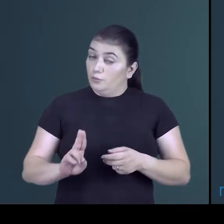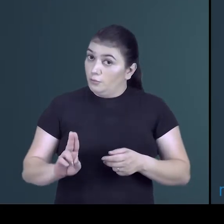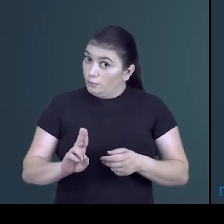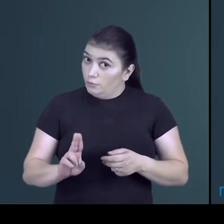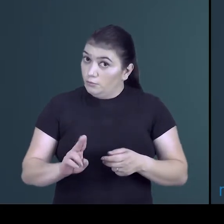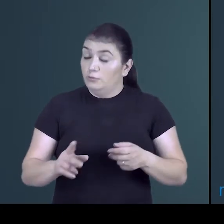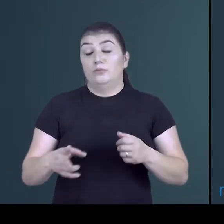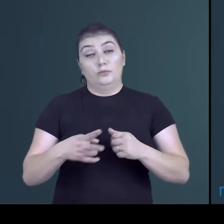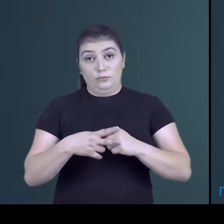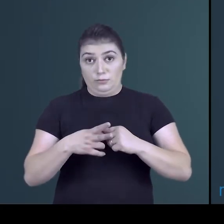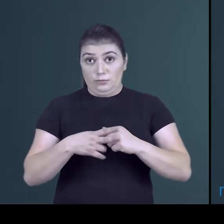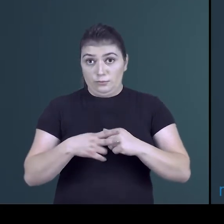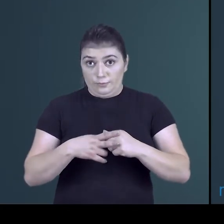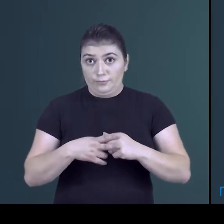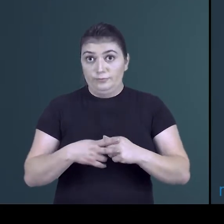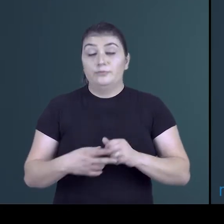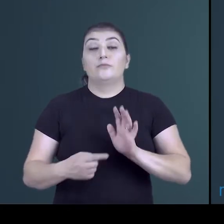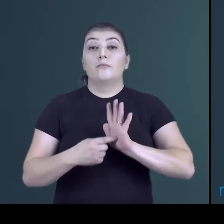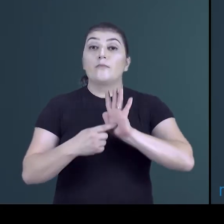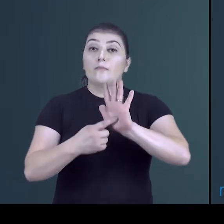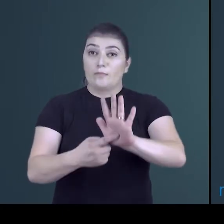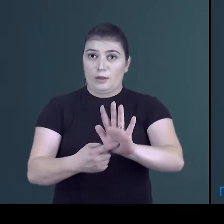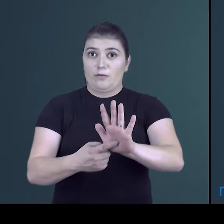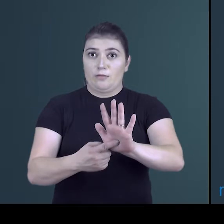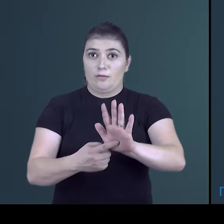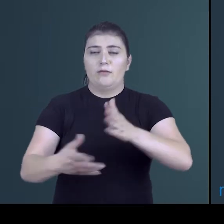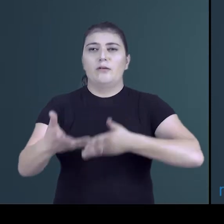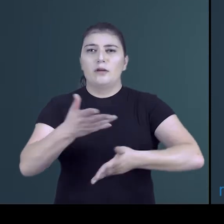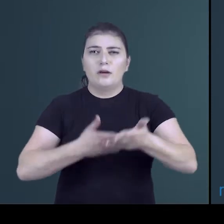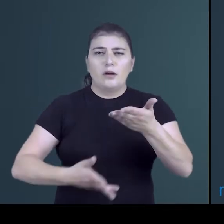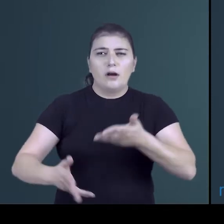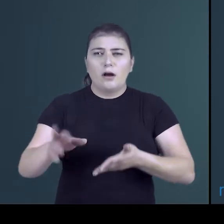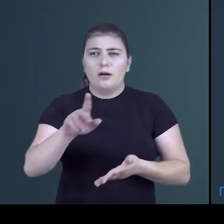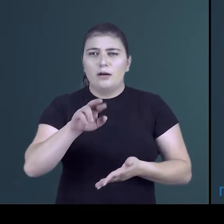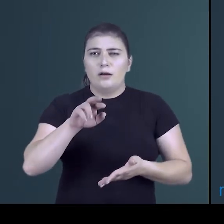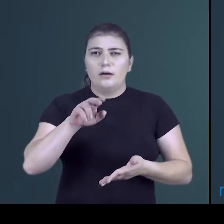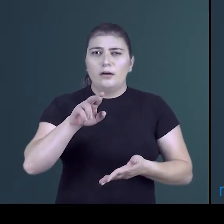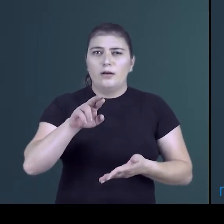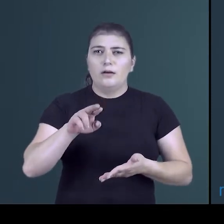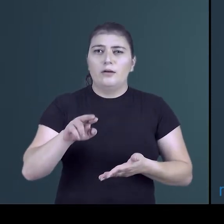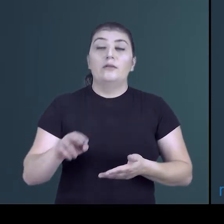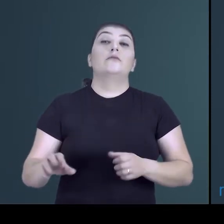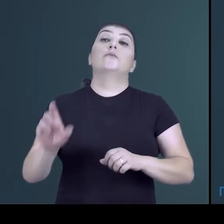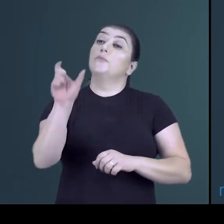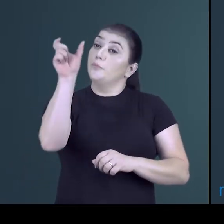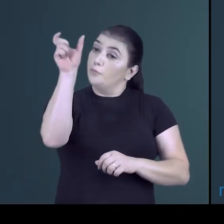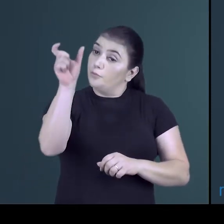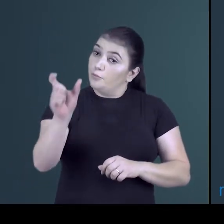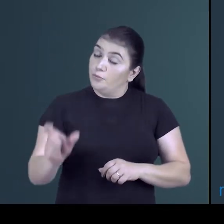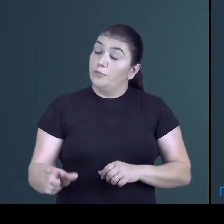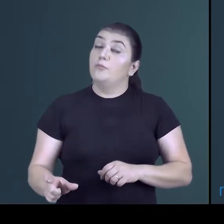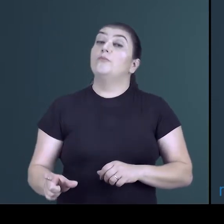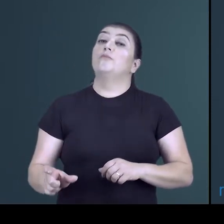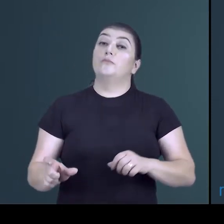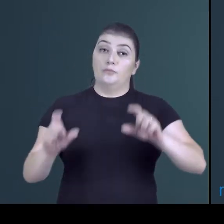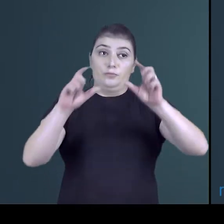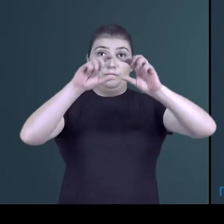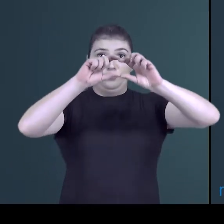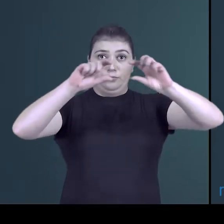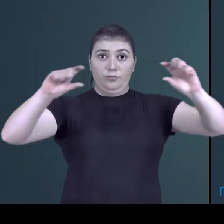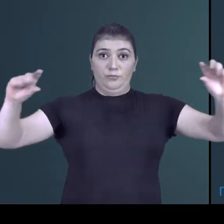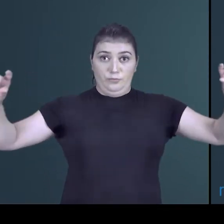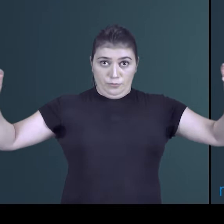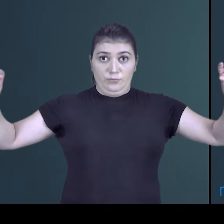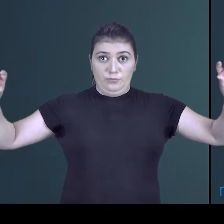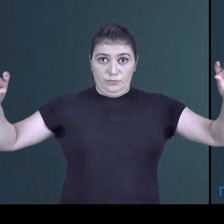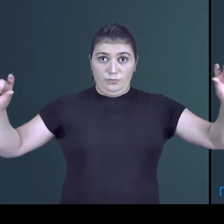e estruturas verbais é que estabelecem a relação de igualdade com o tipo de sujeito que tem na oração ou